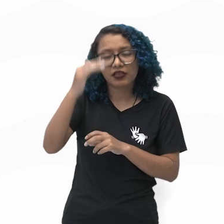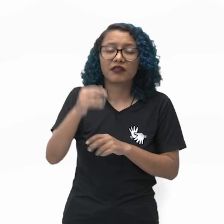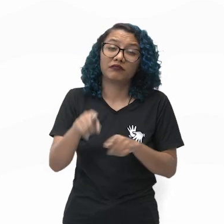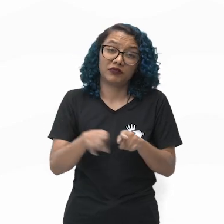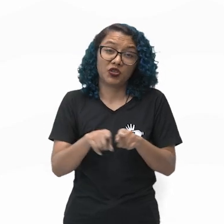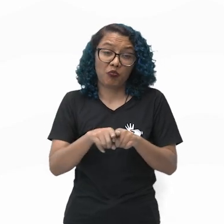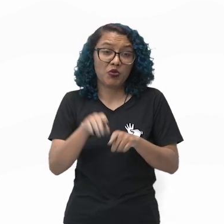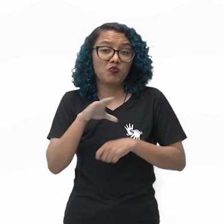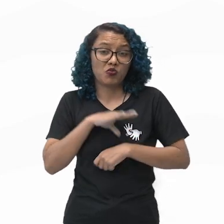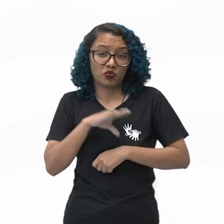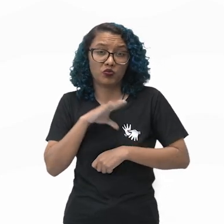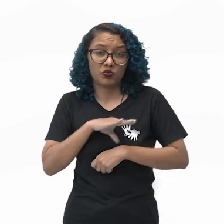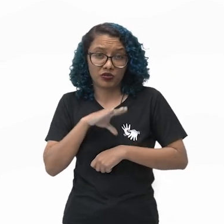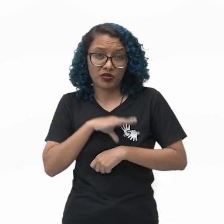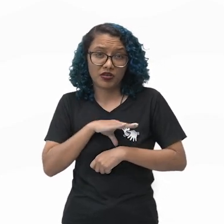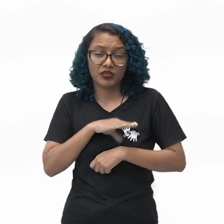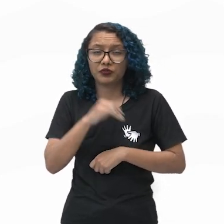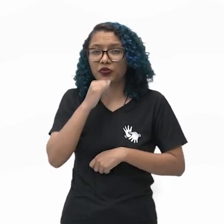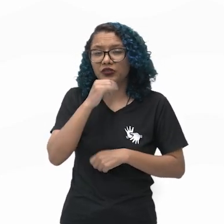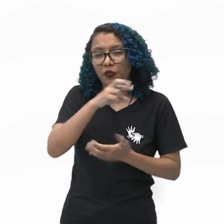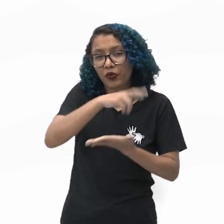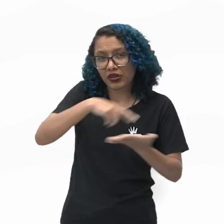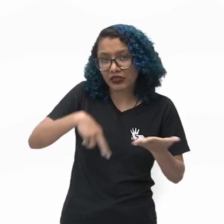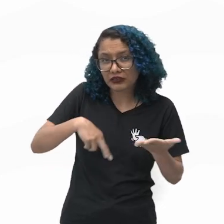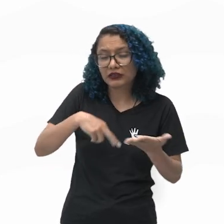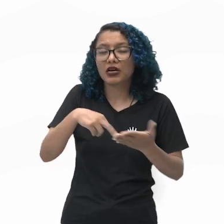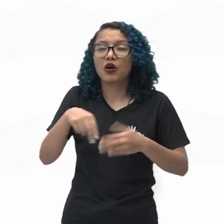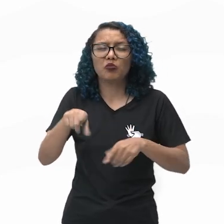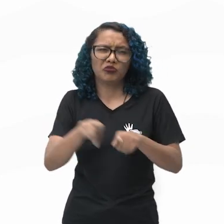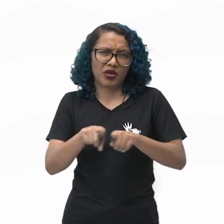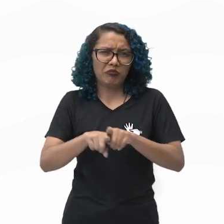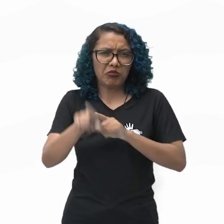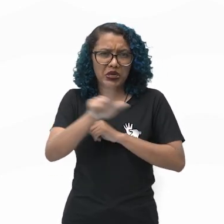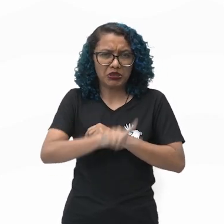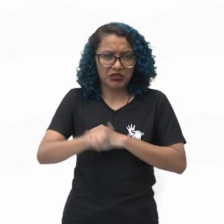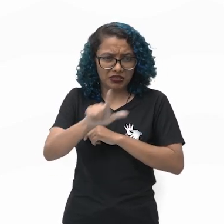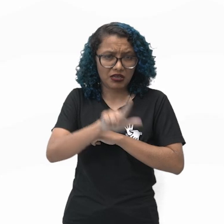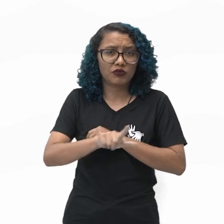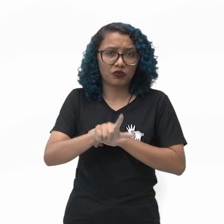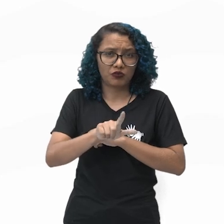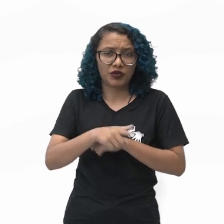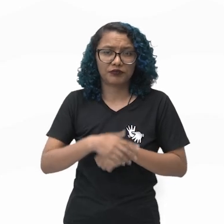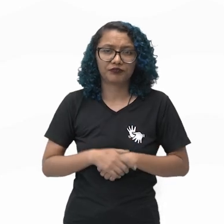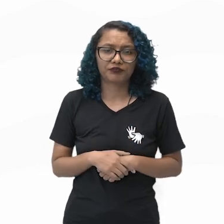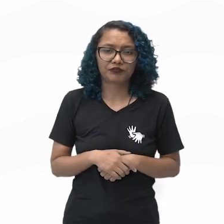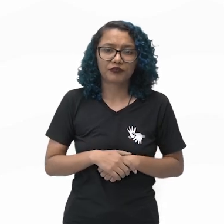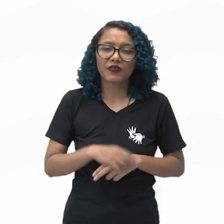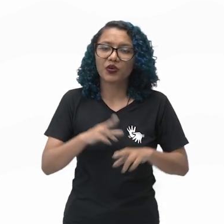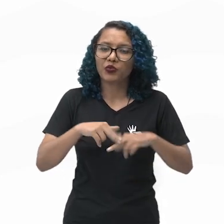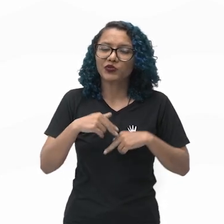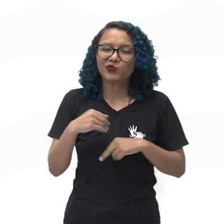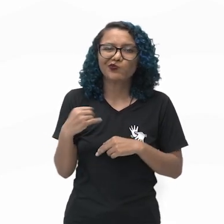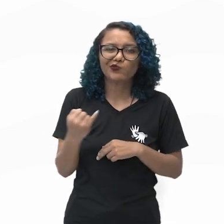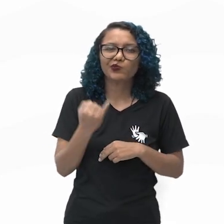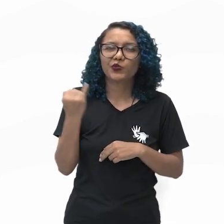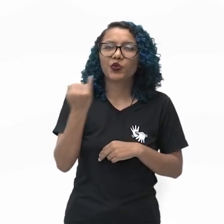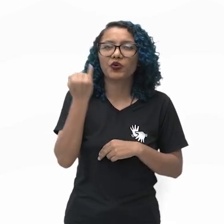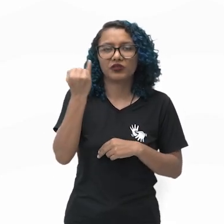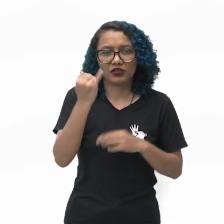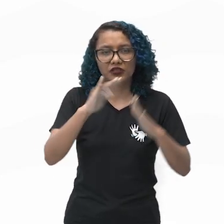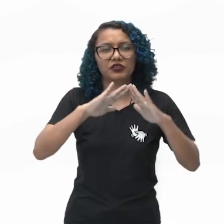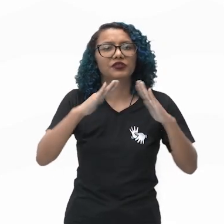Português também, quando a gente fala de redação ou até literatura. Então, aqui é importante que a escola